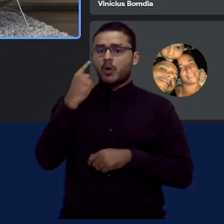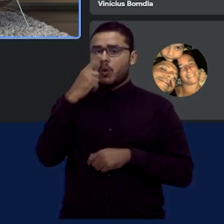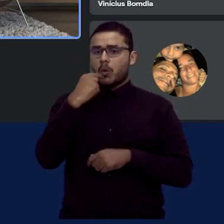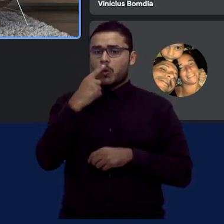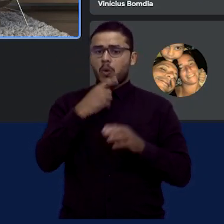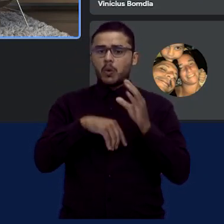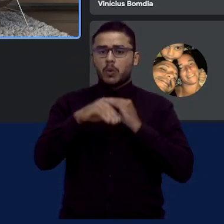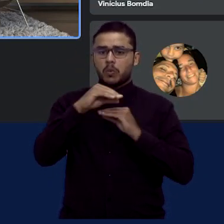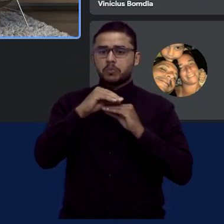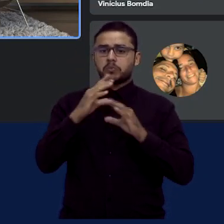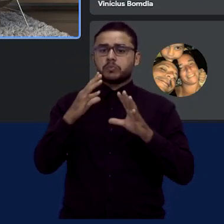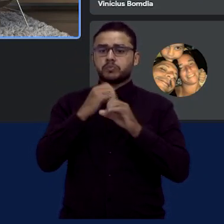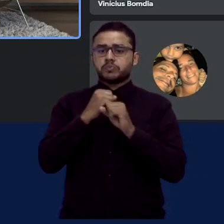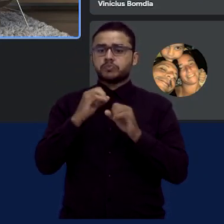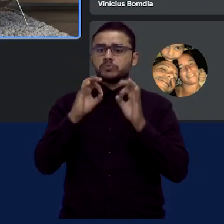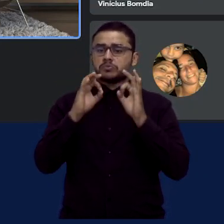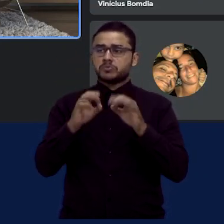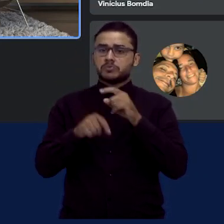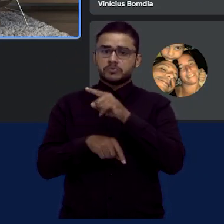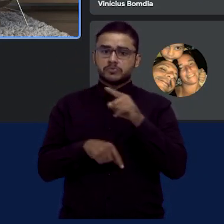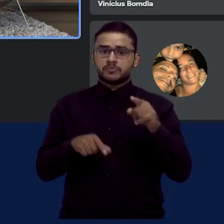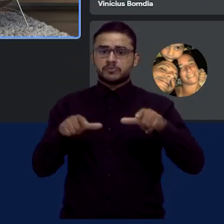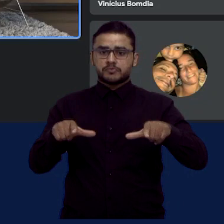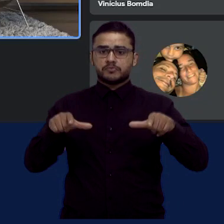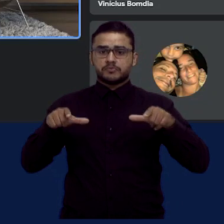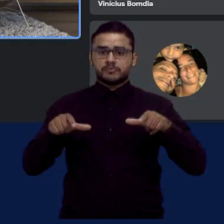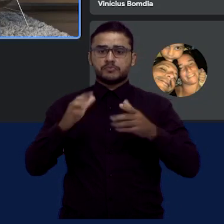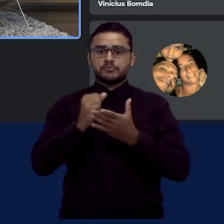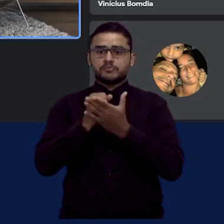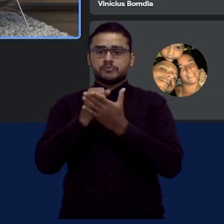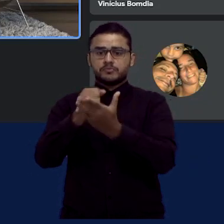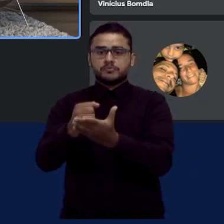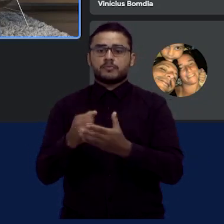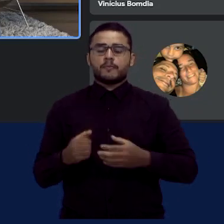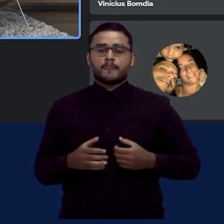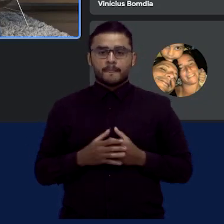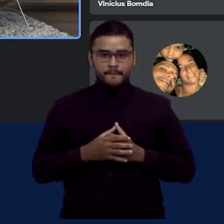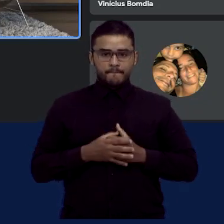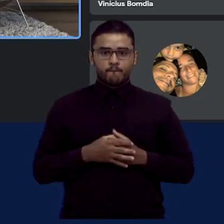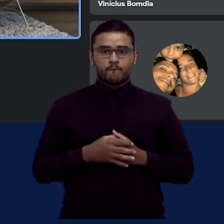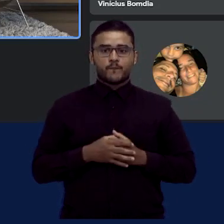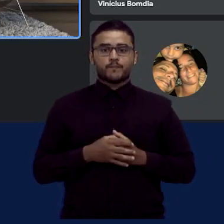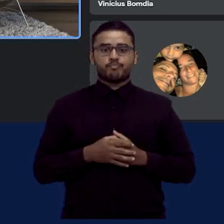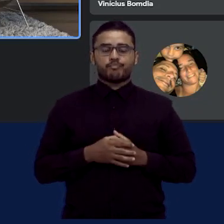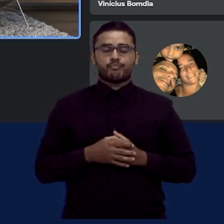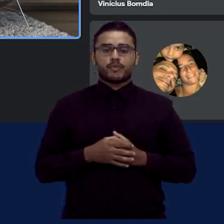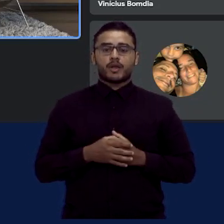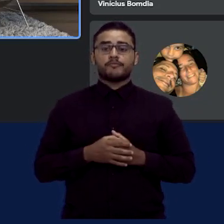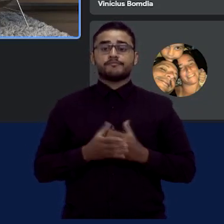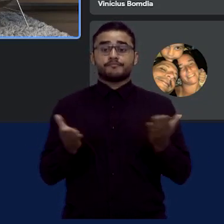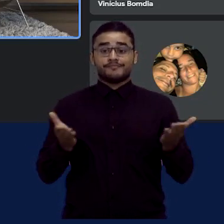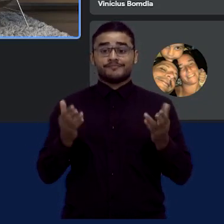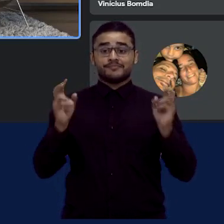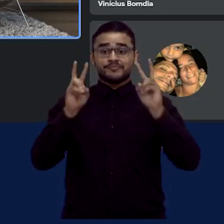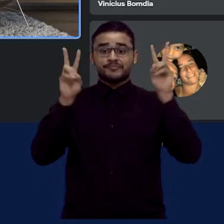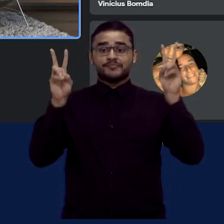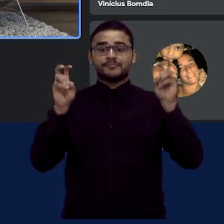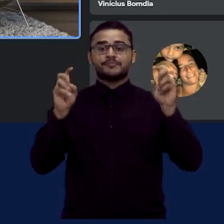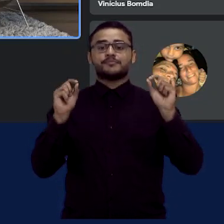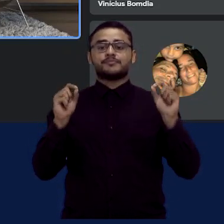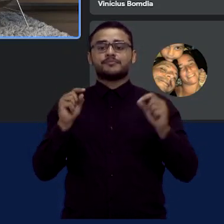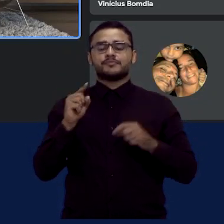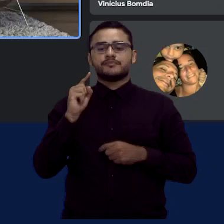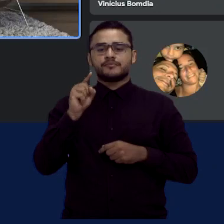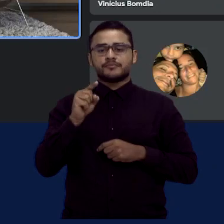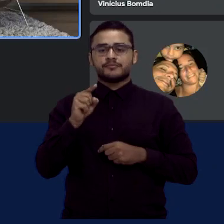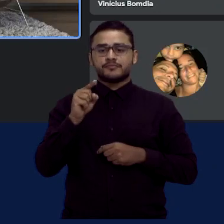para isso. A gente faz isso com a maior satisfação. E é isso, vamos então ao tema de hoje. Você se